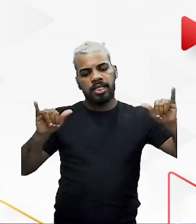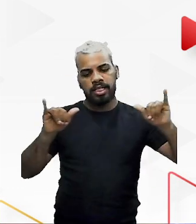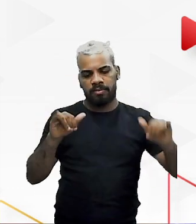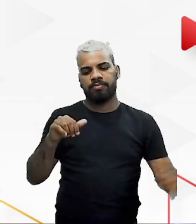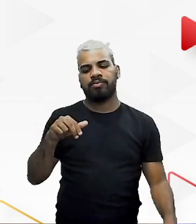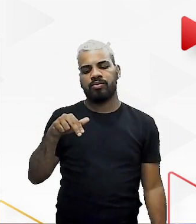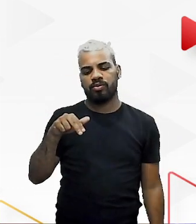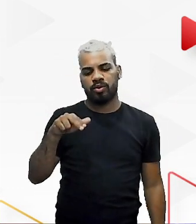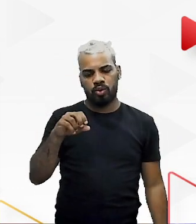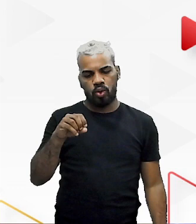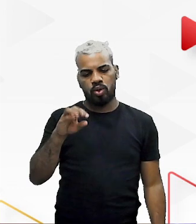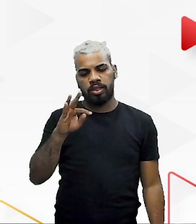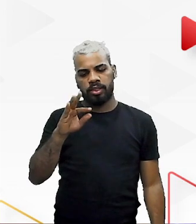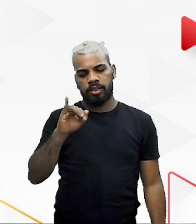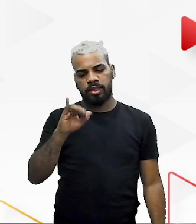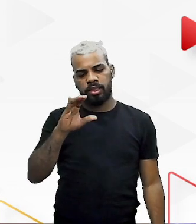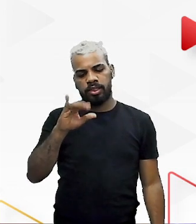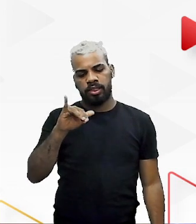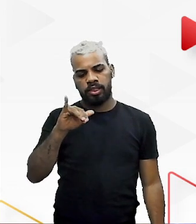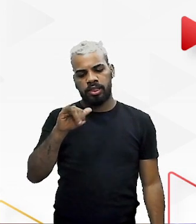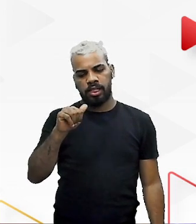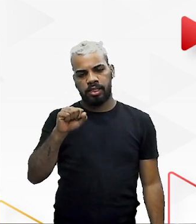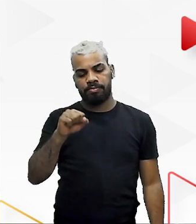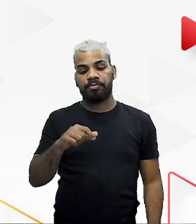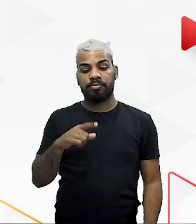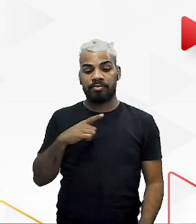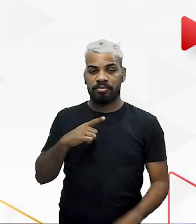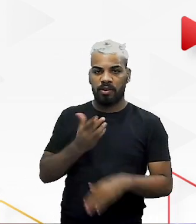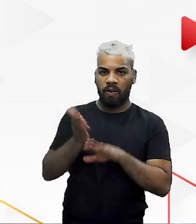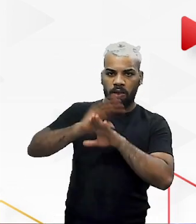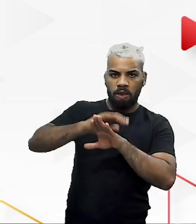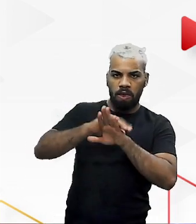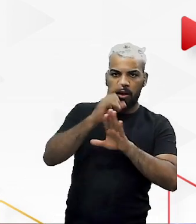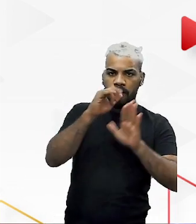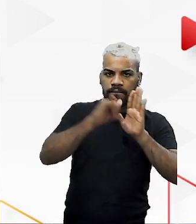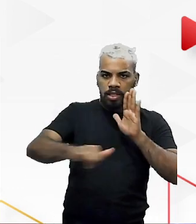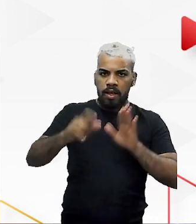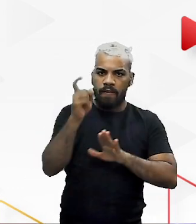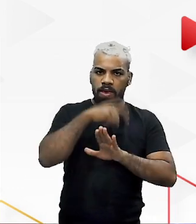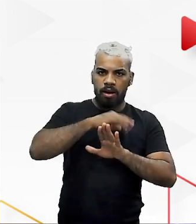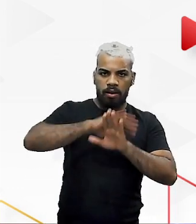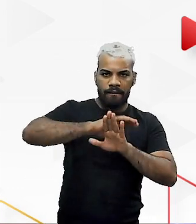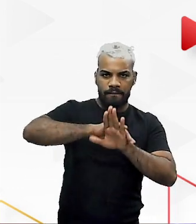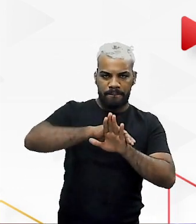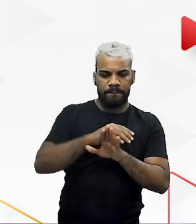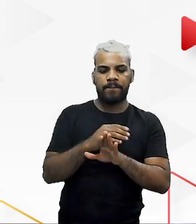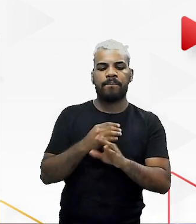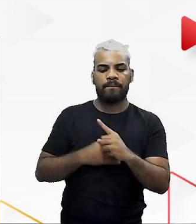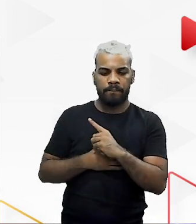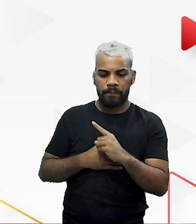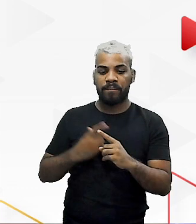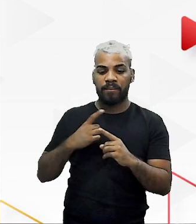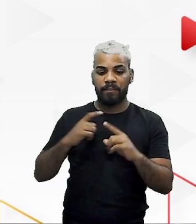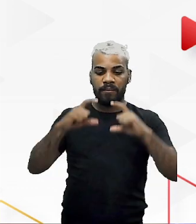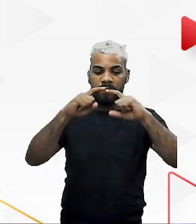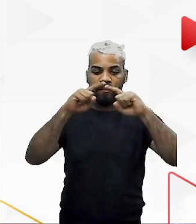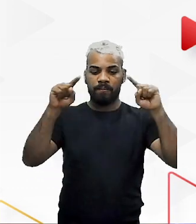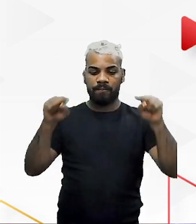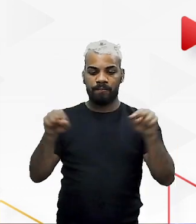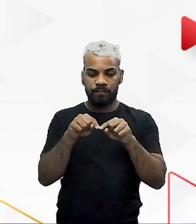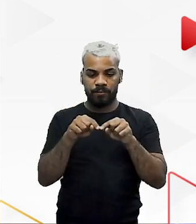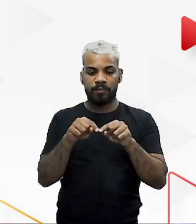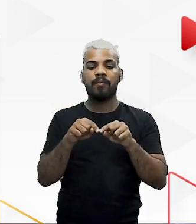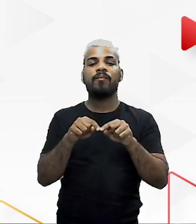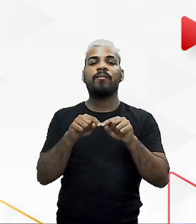com relação a fake news, certo? Veja que ali, ó, na imagem tem os íconezinhos das